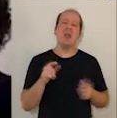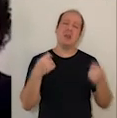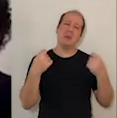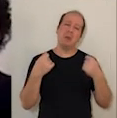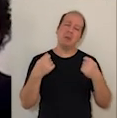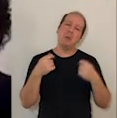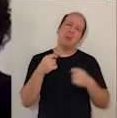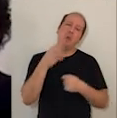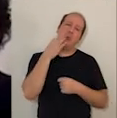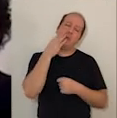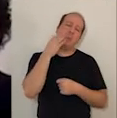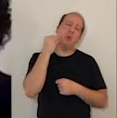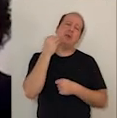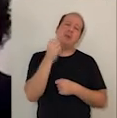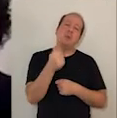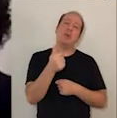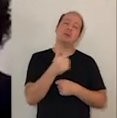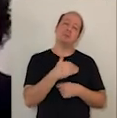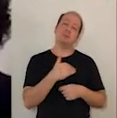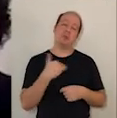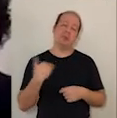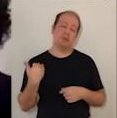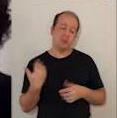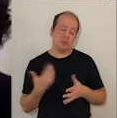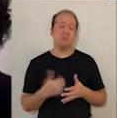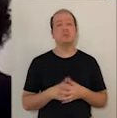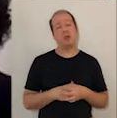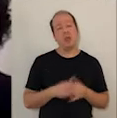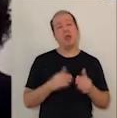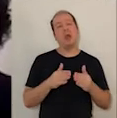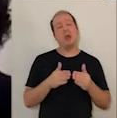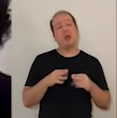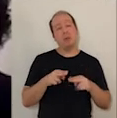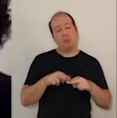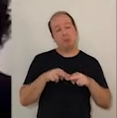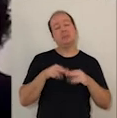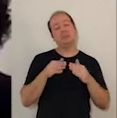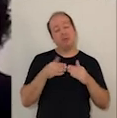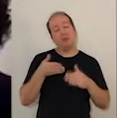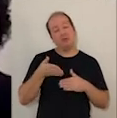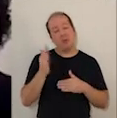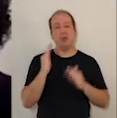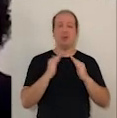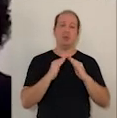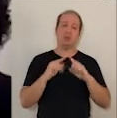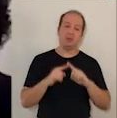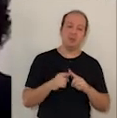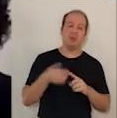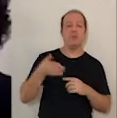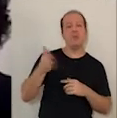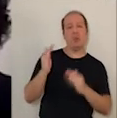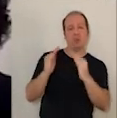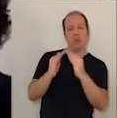Volpone estava à beira da morte. Rezou longamente por ele na igreja e em seguida... Foi até a sua